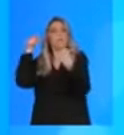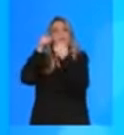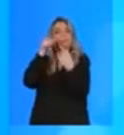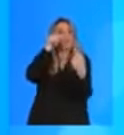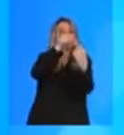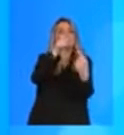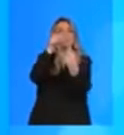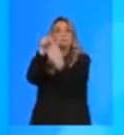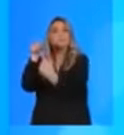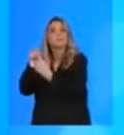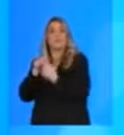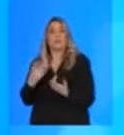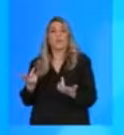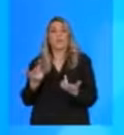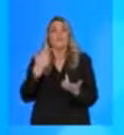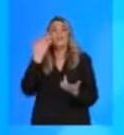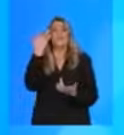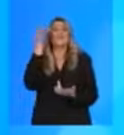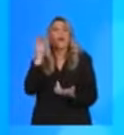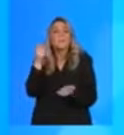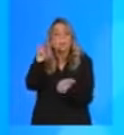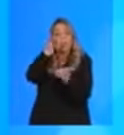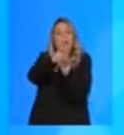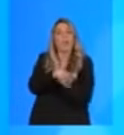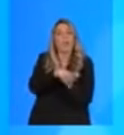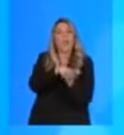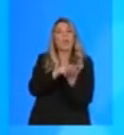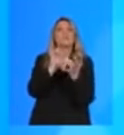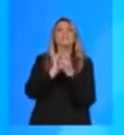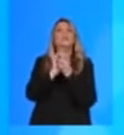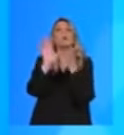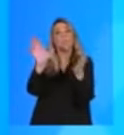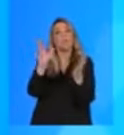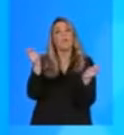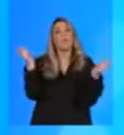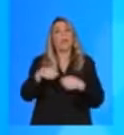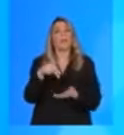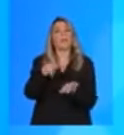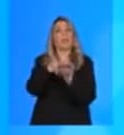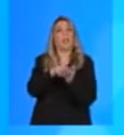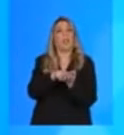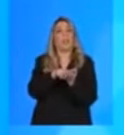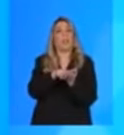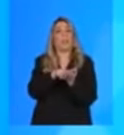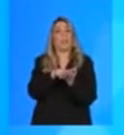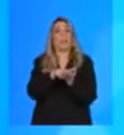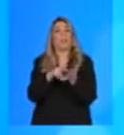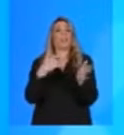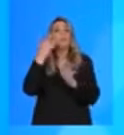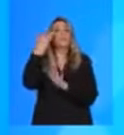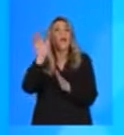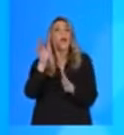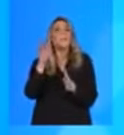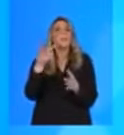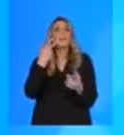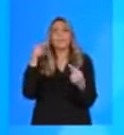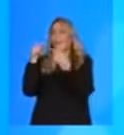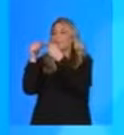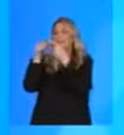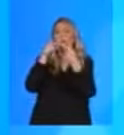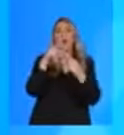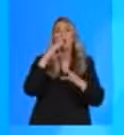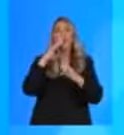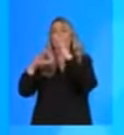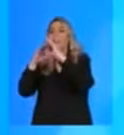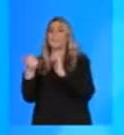olhar a quantidade de leitos que tem disponível e assim tentar acabar com a o grande problema das internações e mais fazer parcerias também